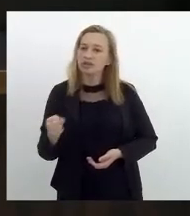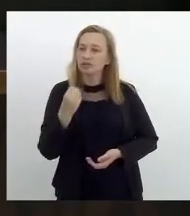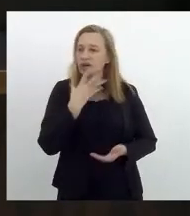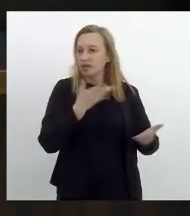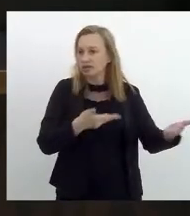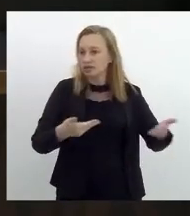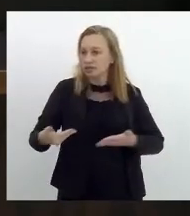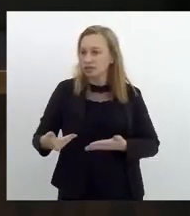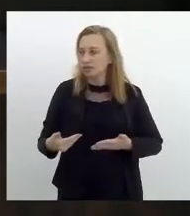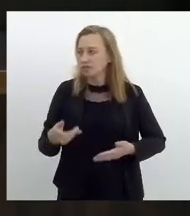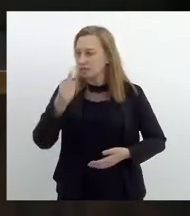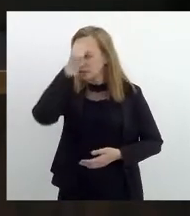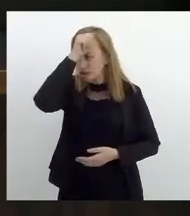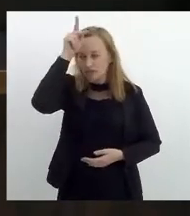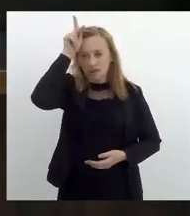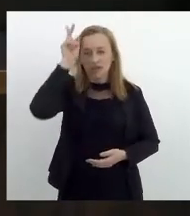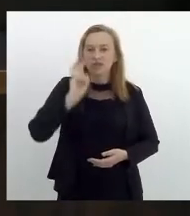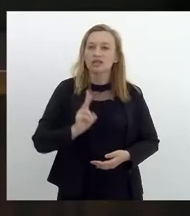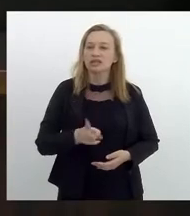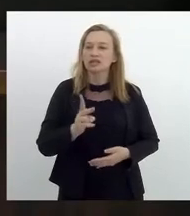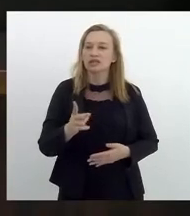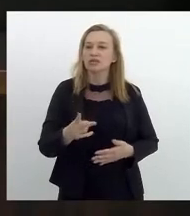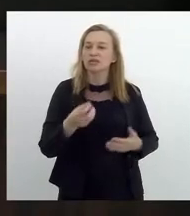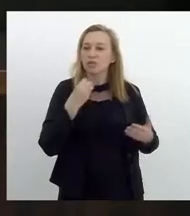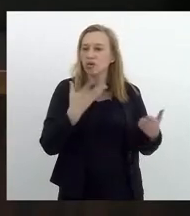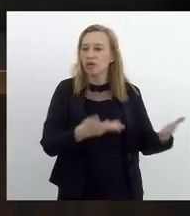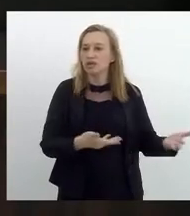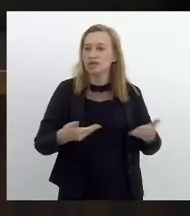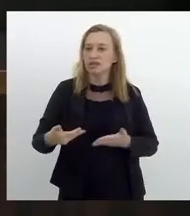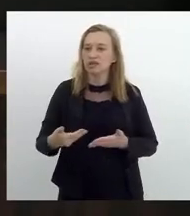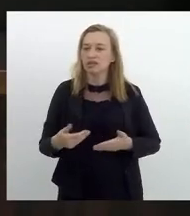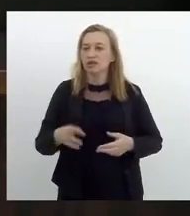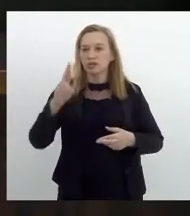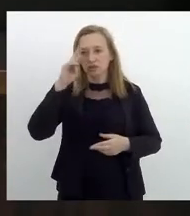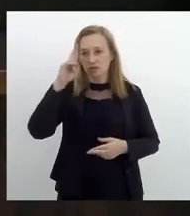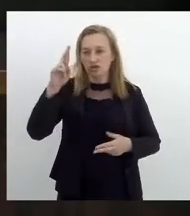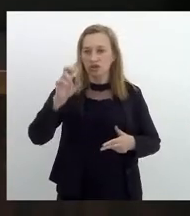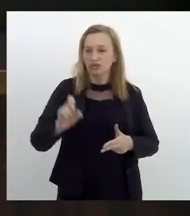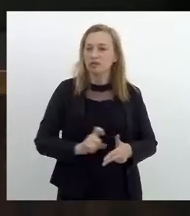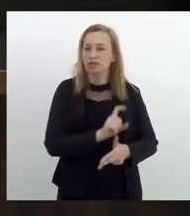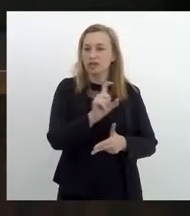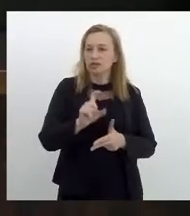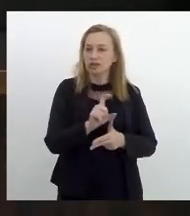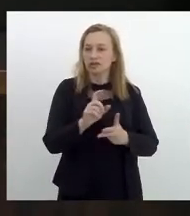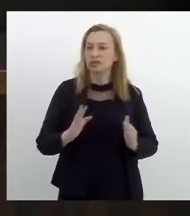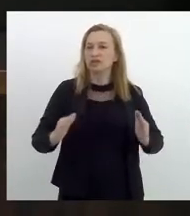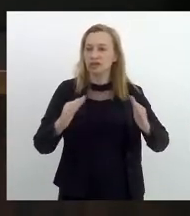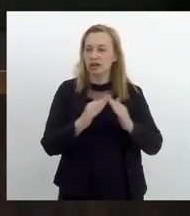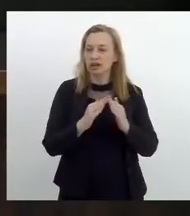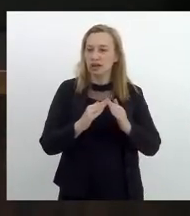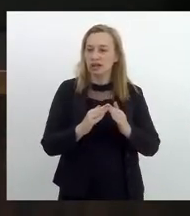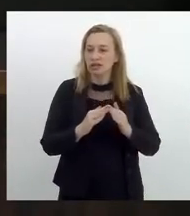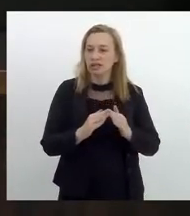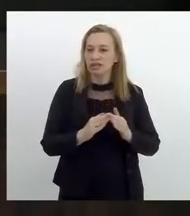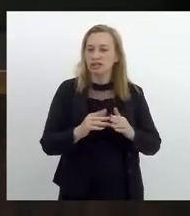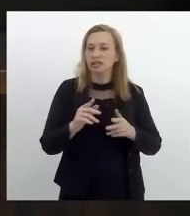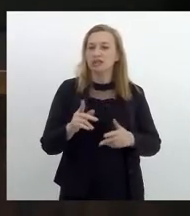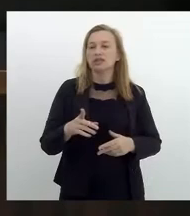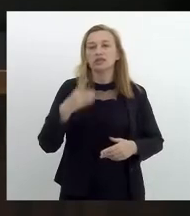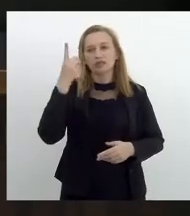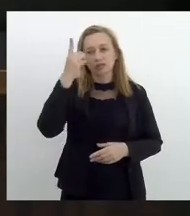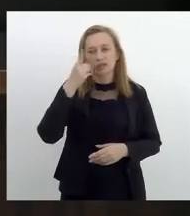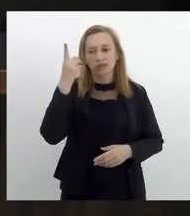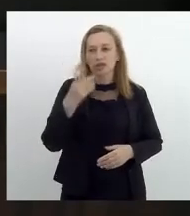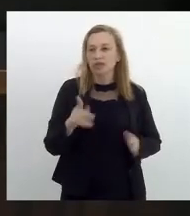bem-vindo, prefeito. É sempre muito bom receber os chefes do Executivo nessa casa parlamentar, a casa de Vossa Excelência